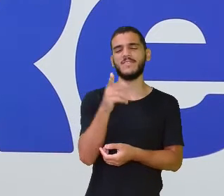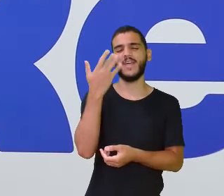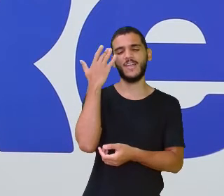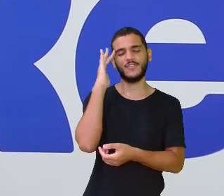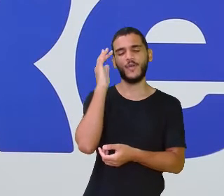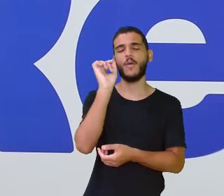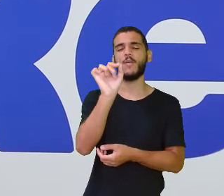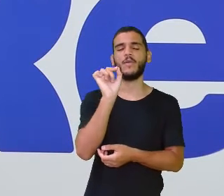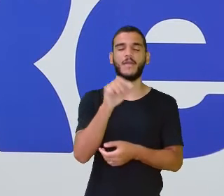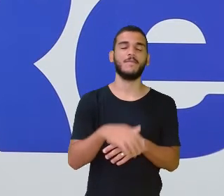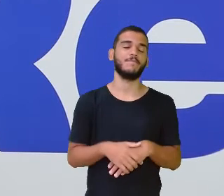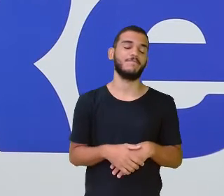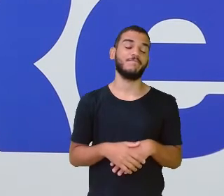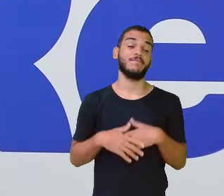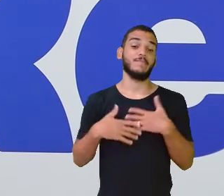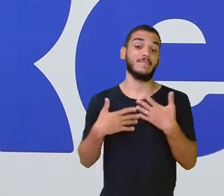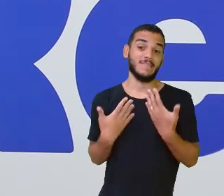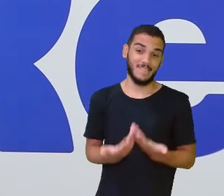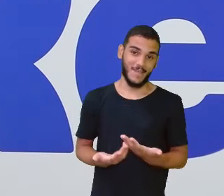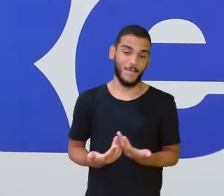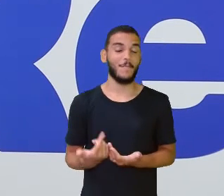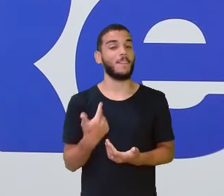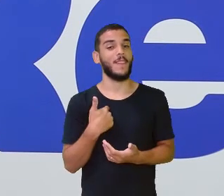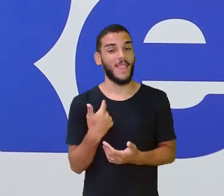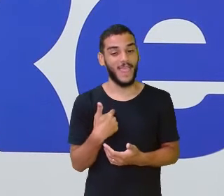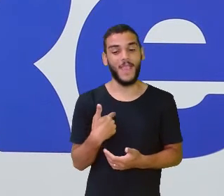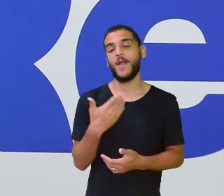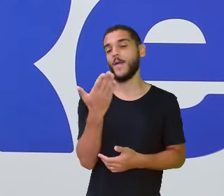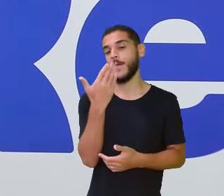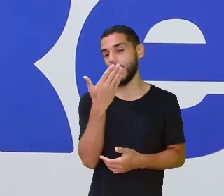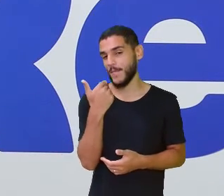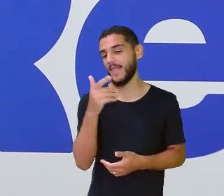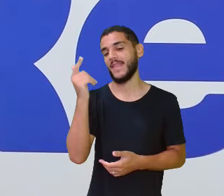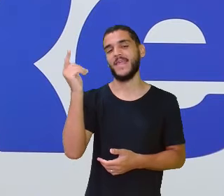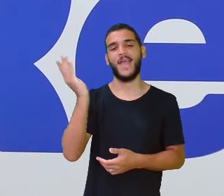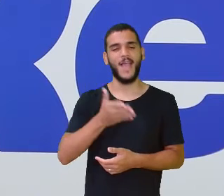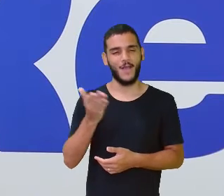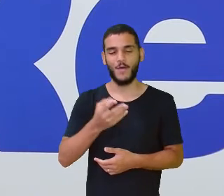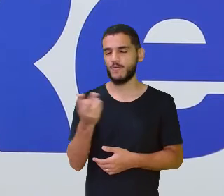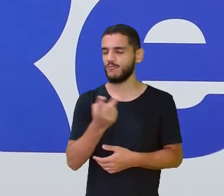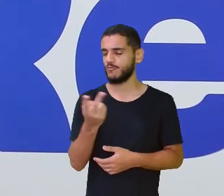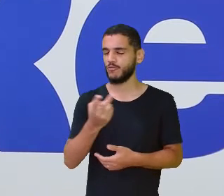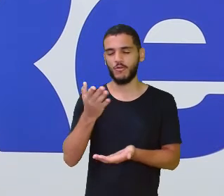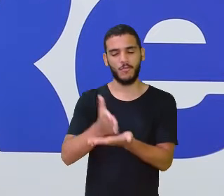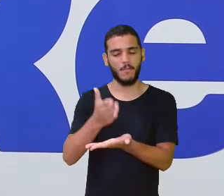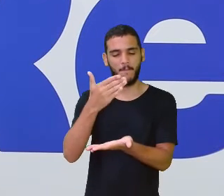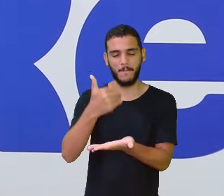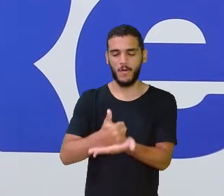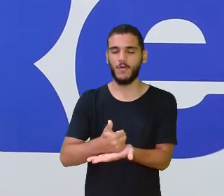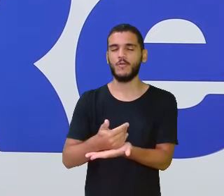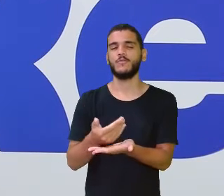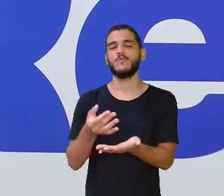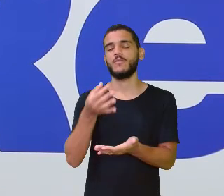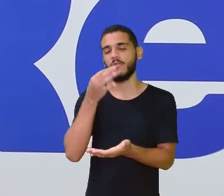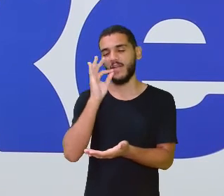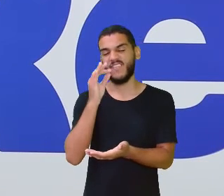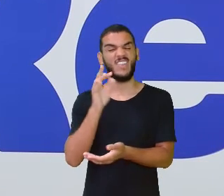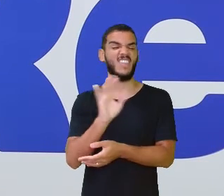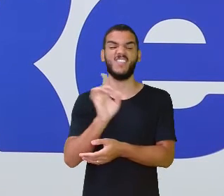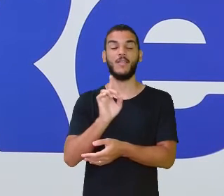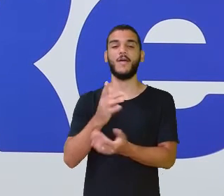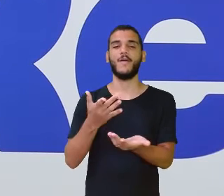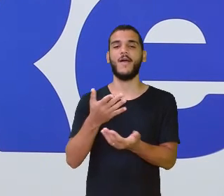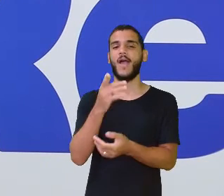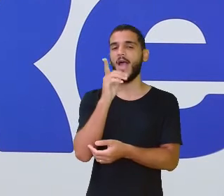comeria agora 2 pedacinhos desse bolo com um pouco de café. Café não, aliás, uma aguinha,